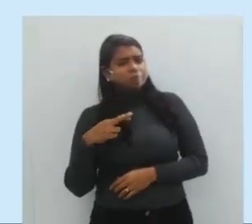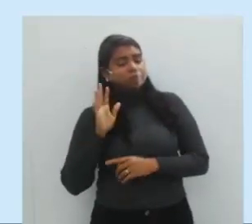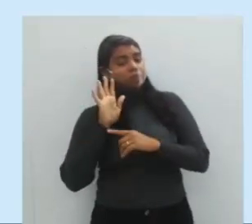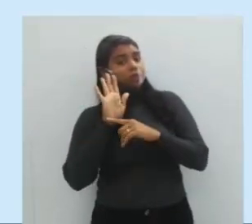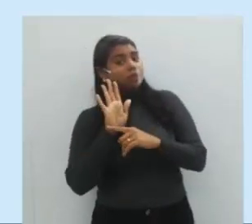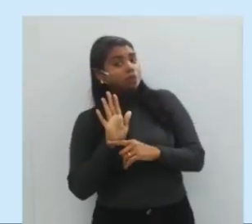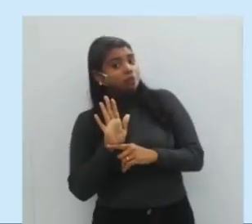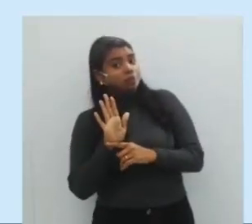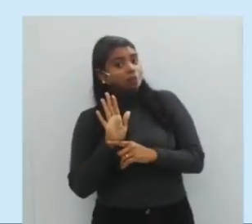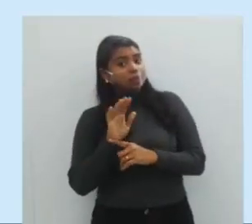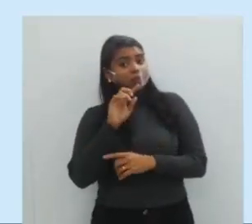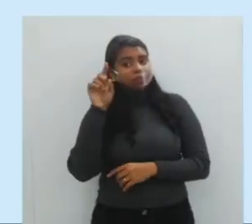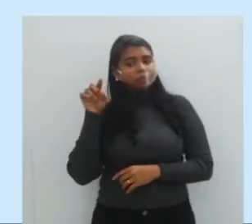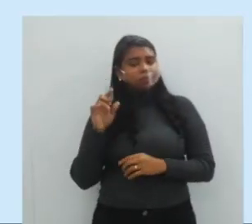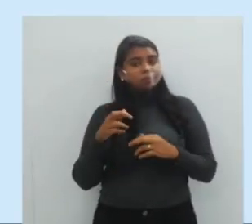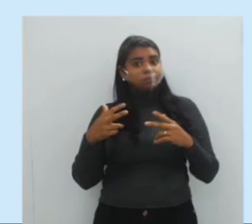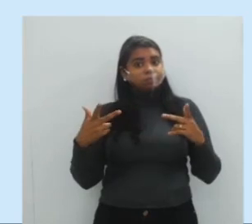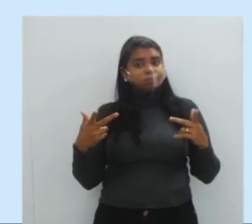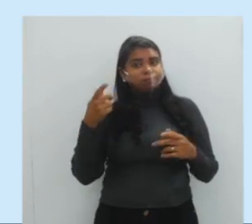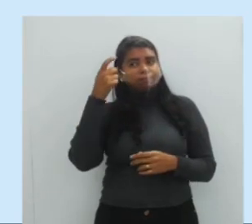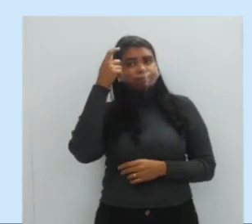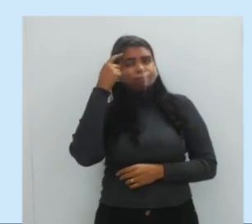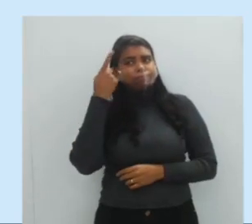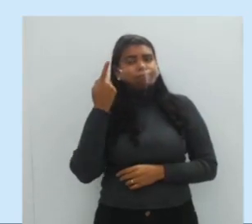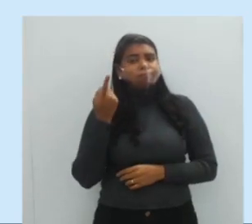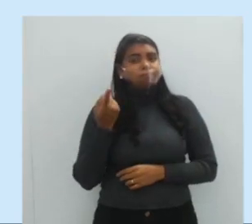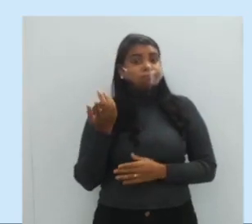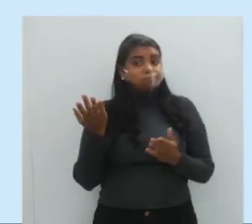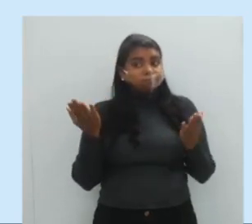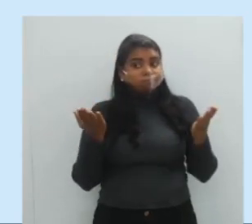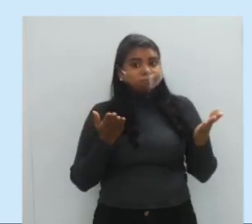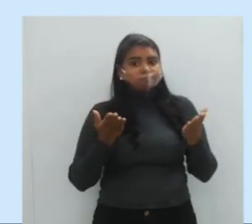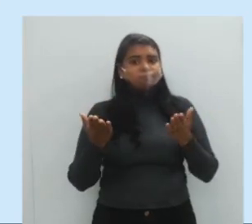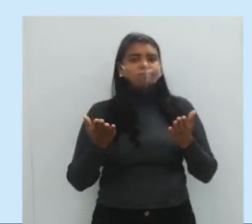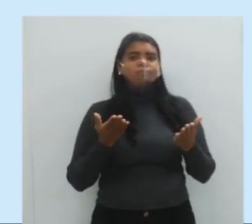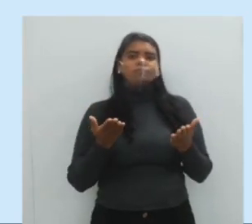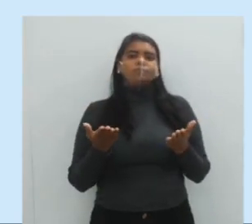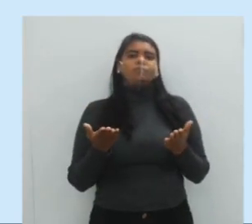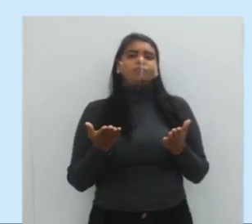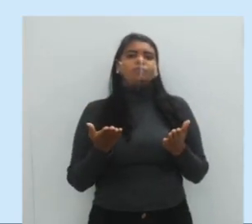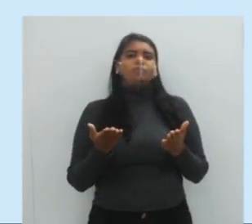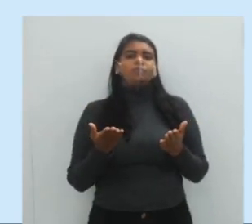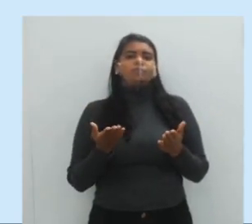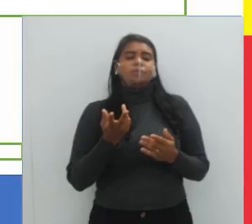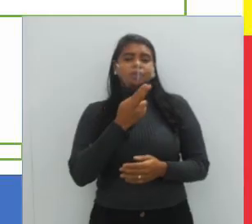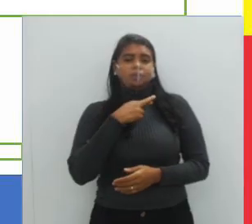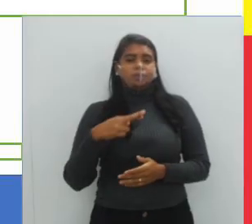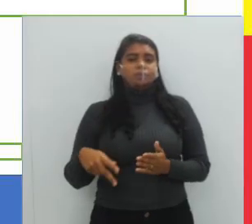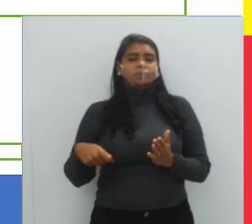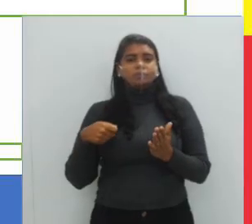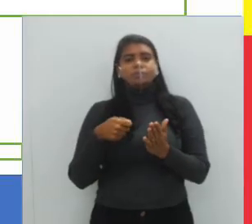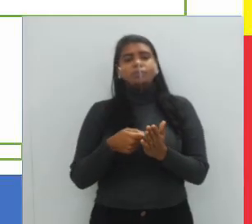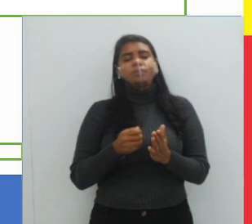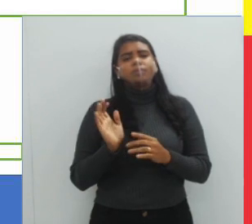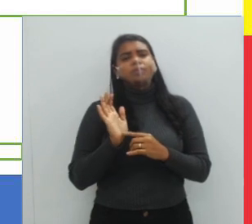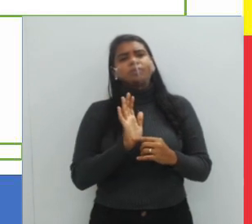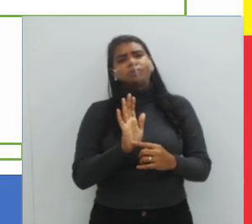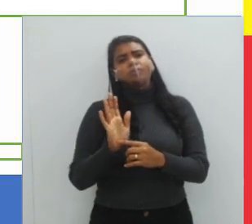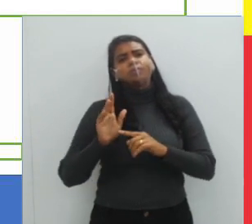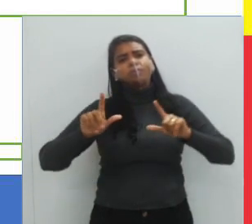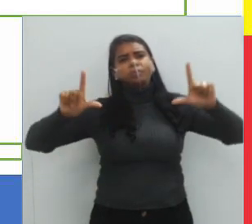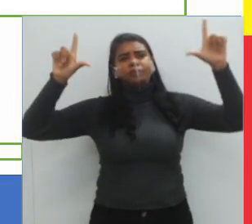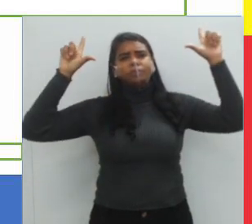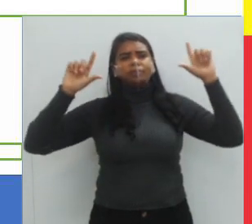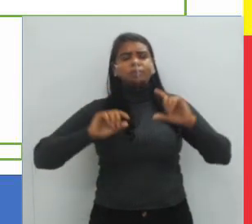religião, revelar as interrogações, os pensamentos de uma determinada doutrina. E nós temos aí na